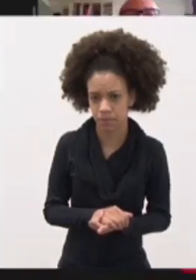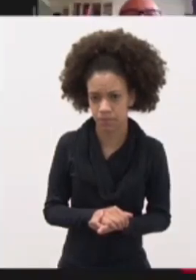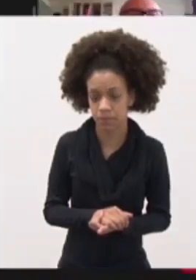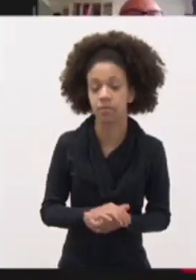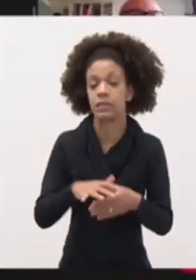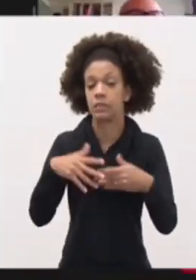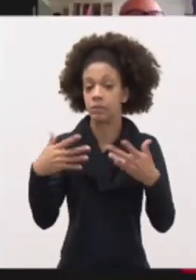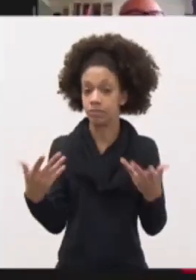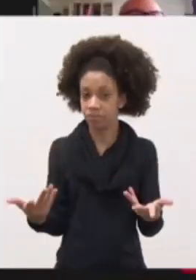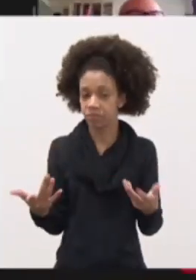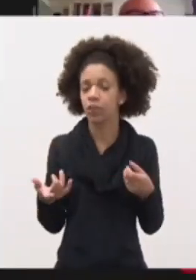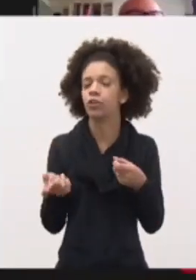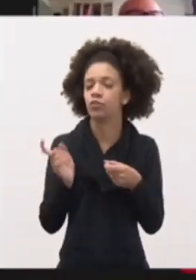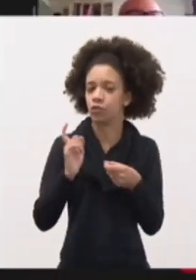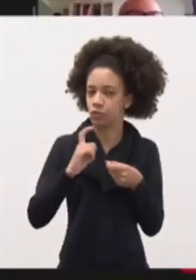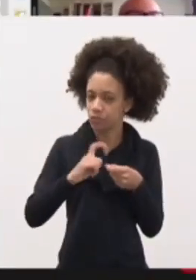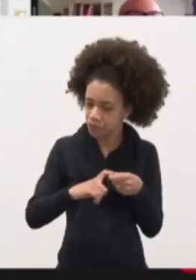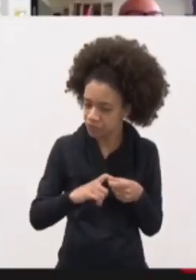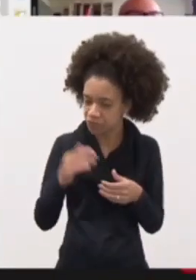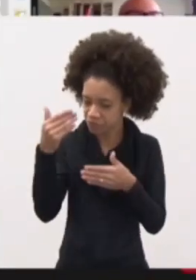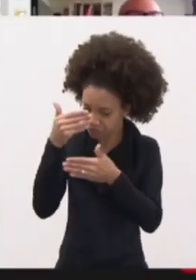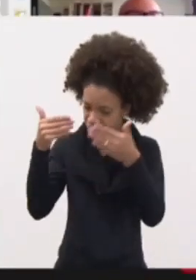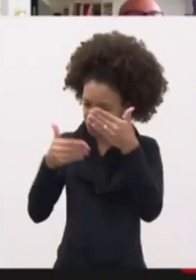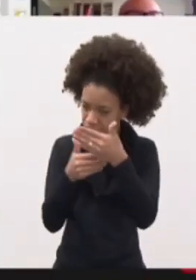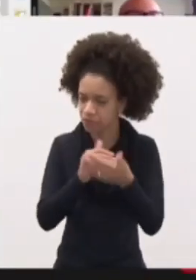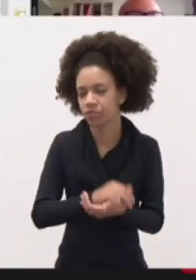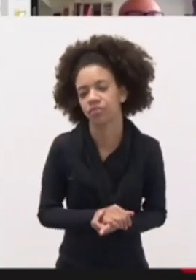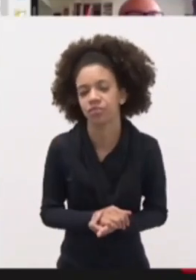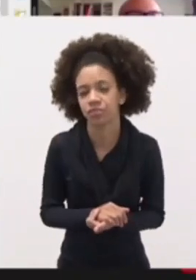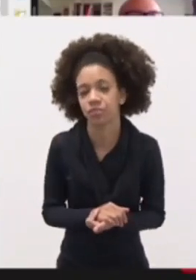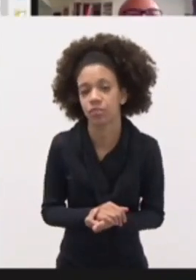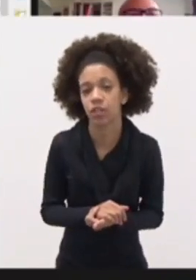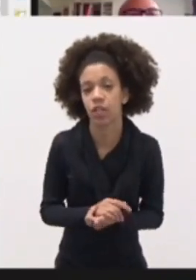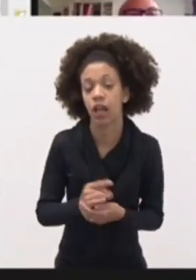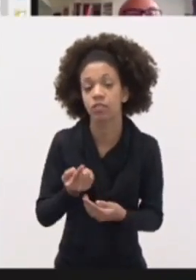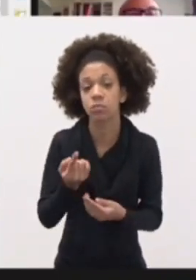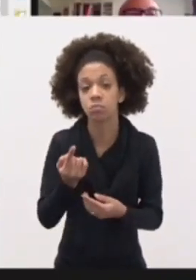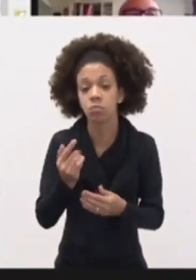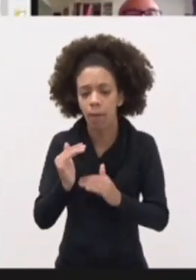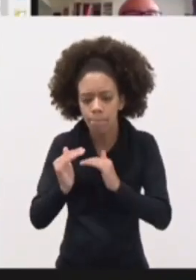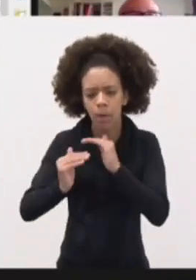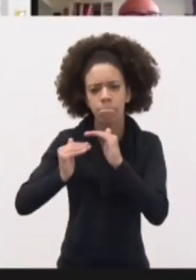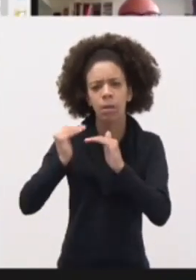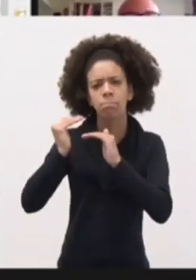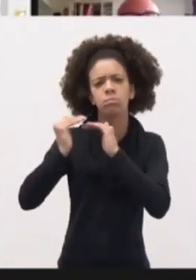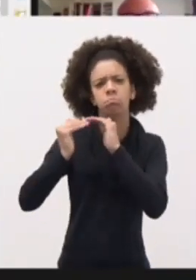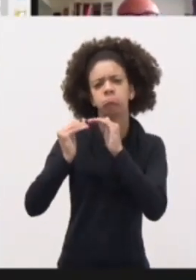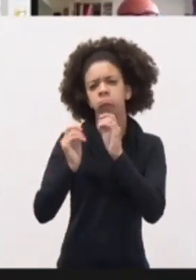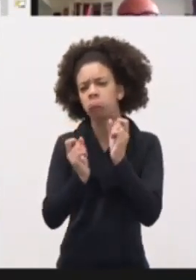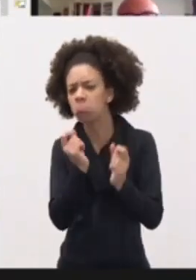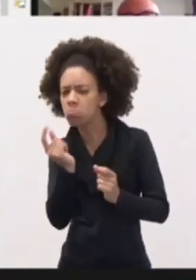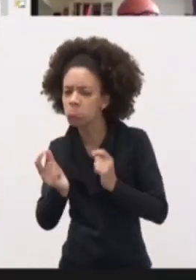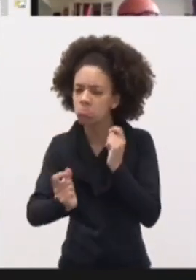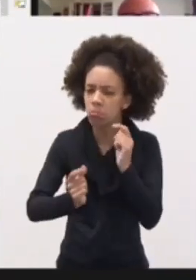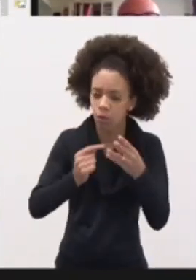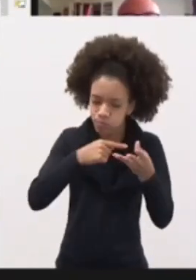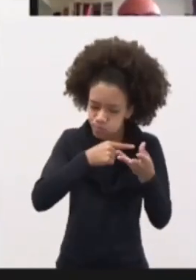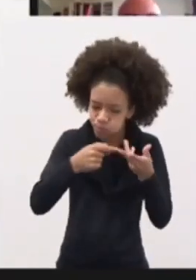Vamos lá, de novo aqui no PowerPoint. Ela foi desenvolvida em cima de alguns pilares.